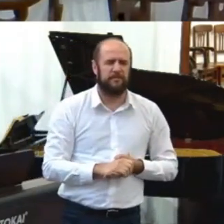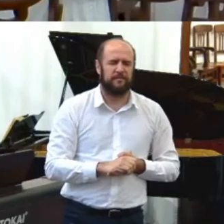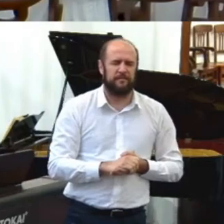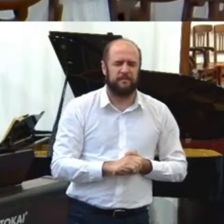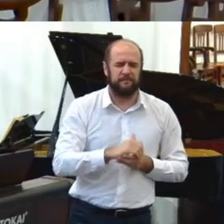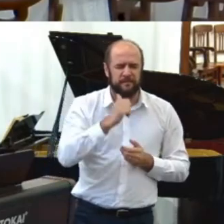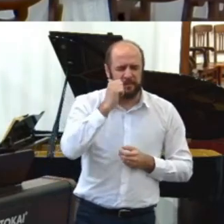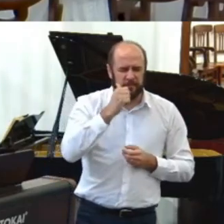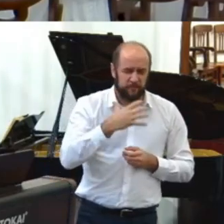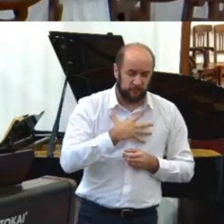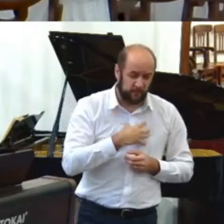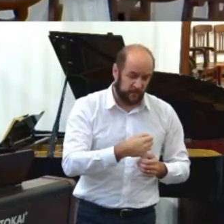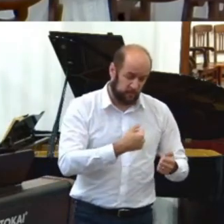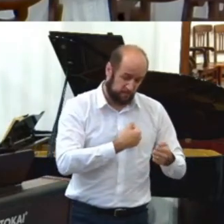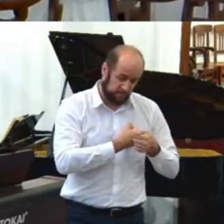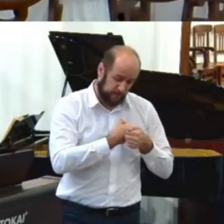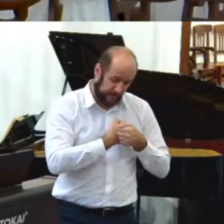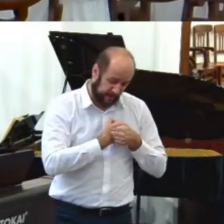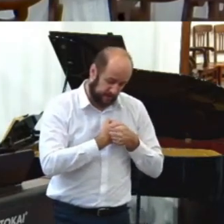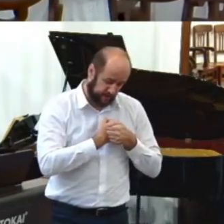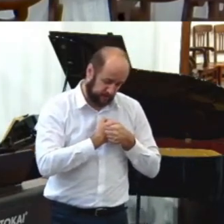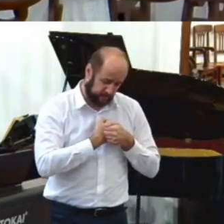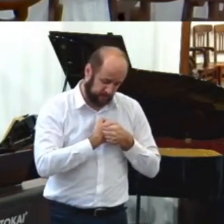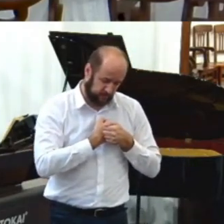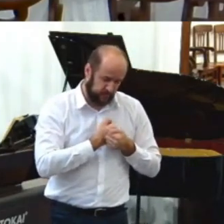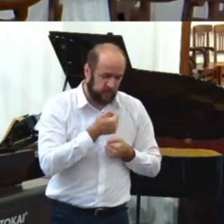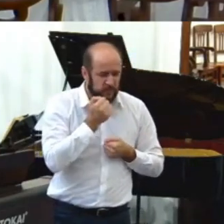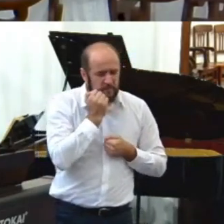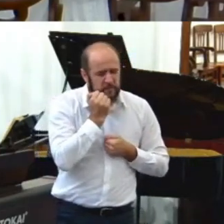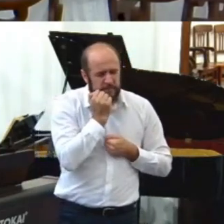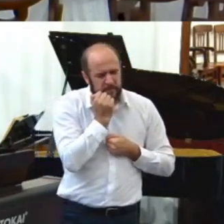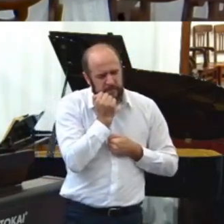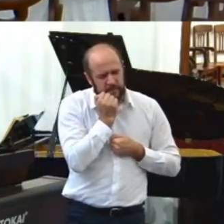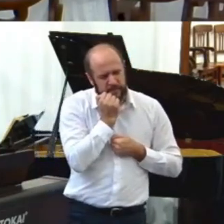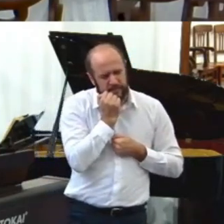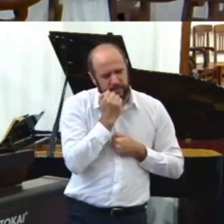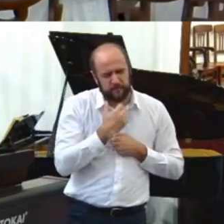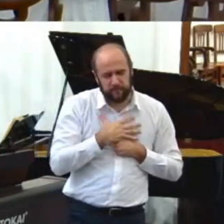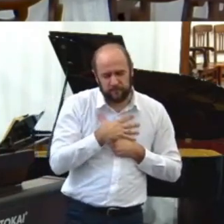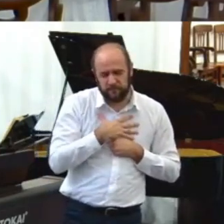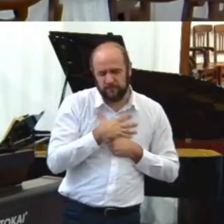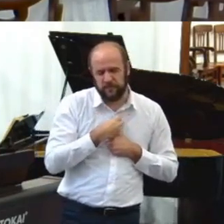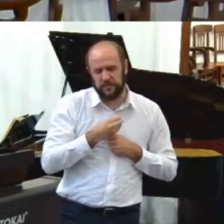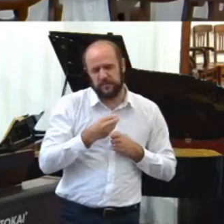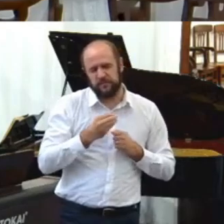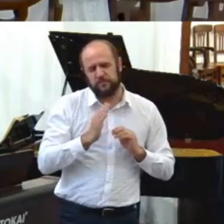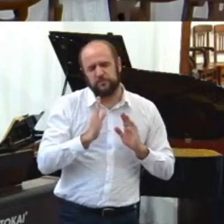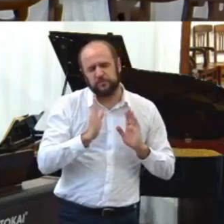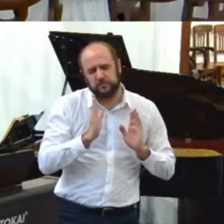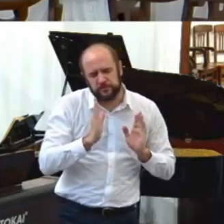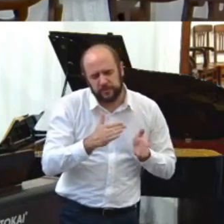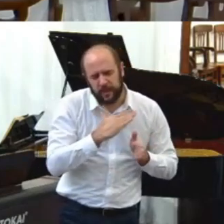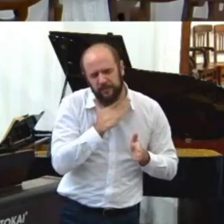aquelas que têm seus filhos próximos, aquelas que os seus filhos já